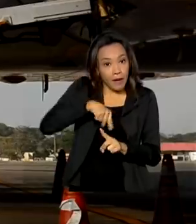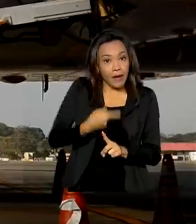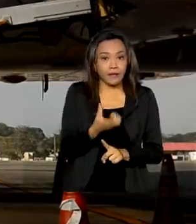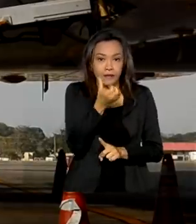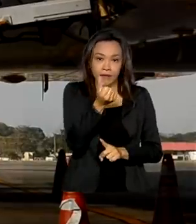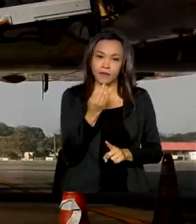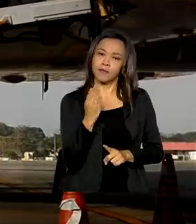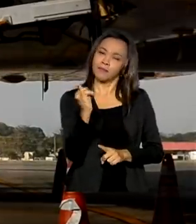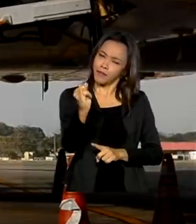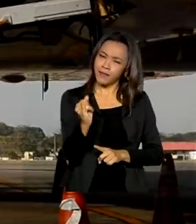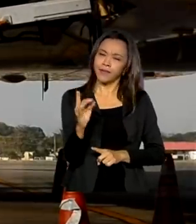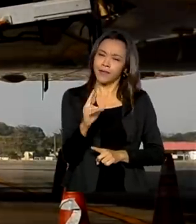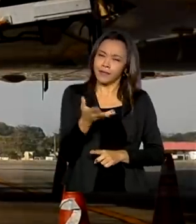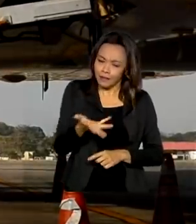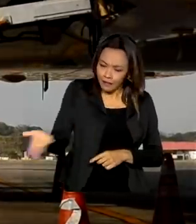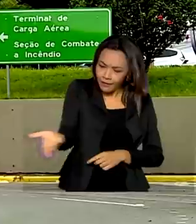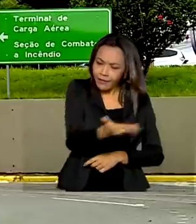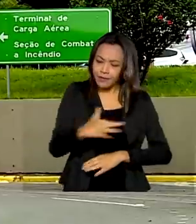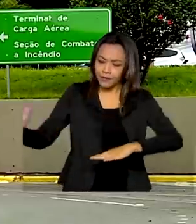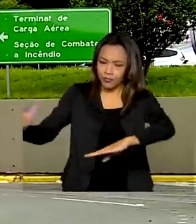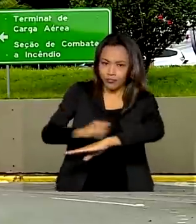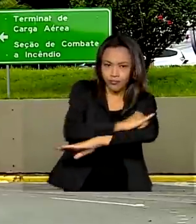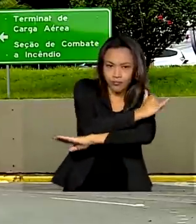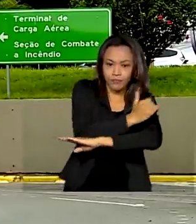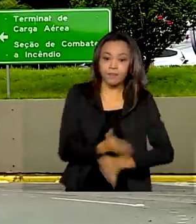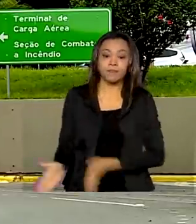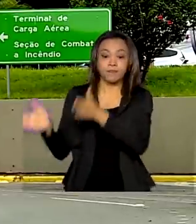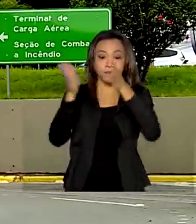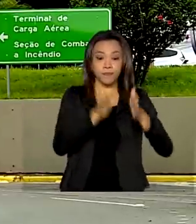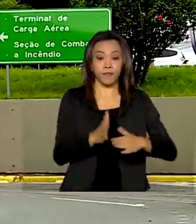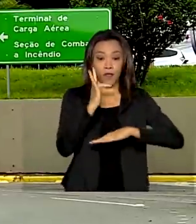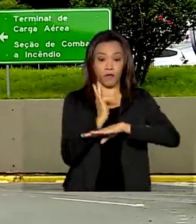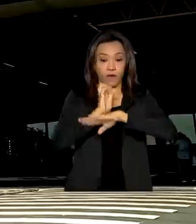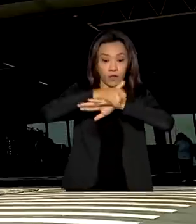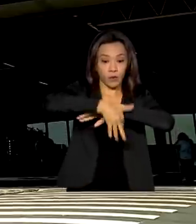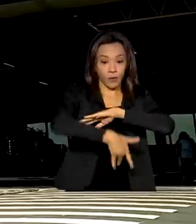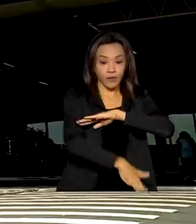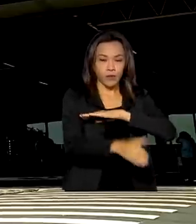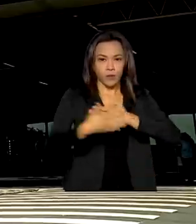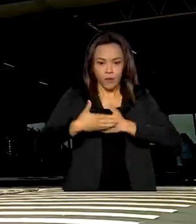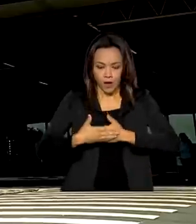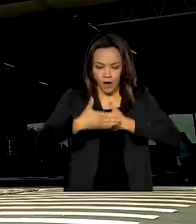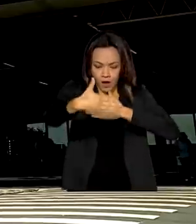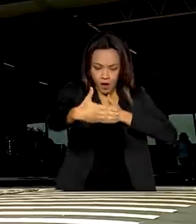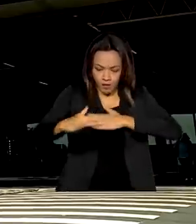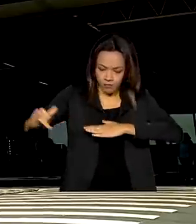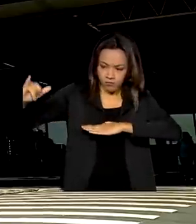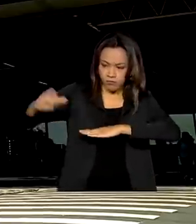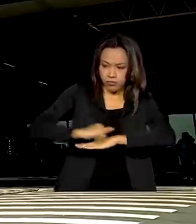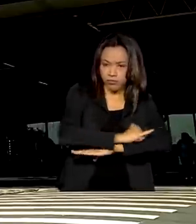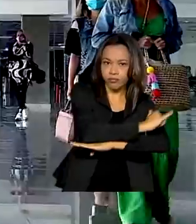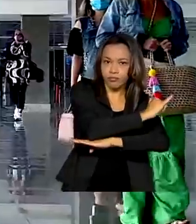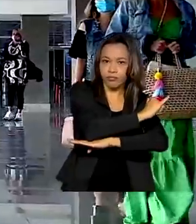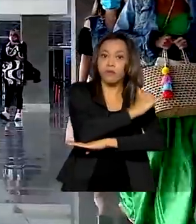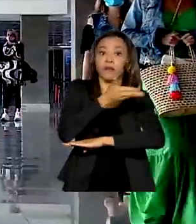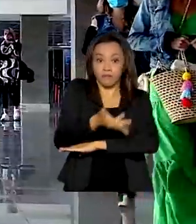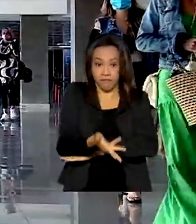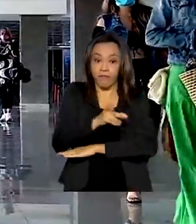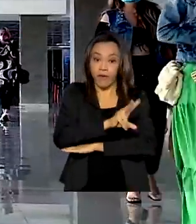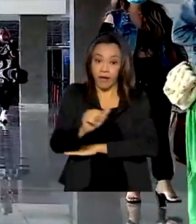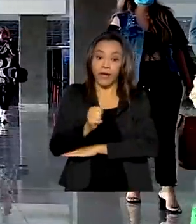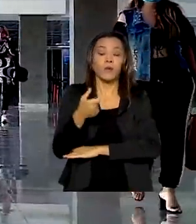reais em investimentos nesses terminais em Foz do Iguaçu com a ampliação da pista de pousos e decolagens aeroporto